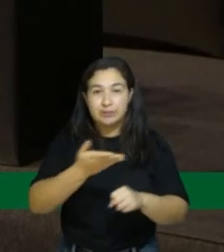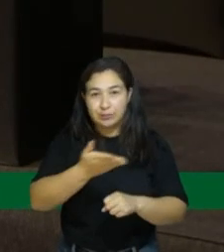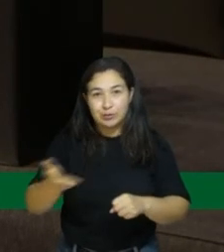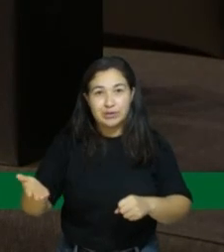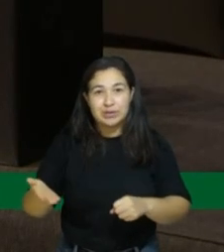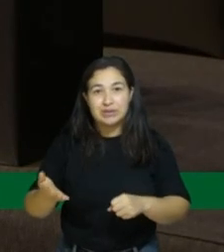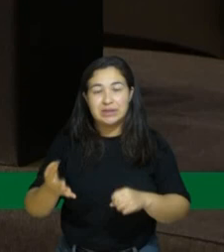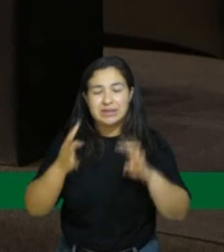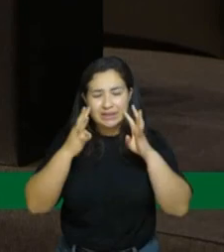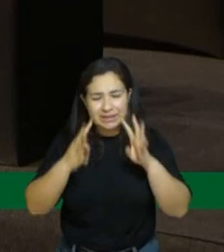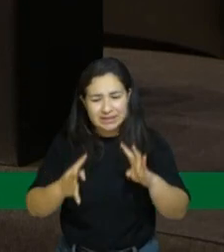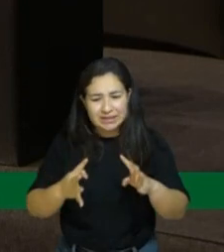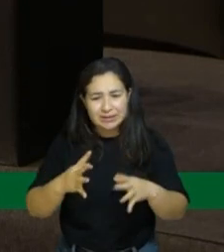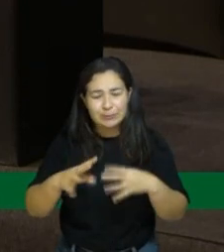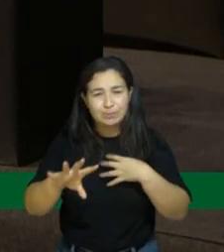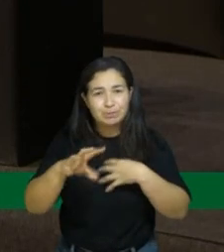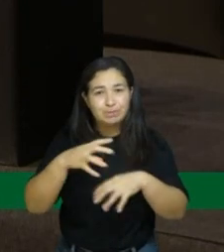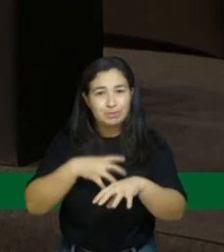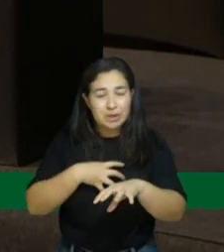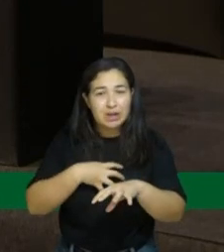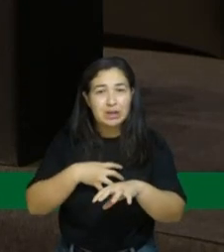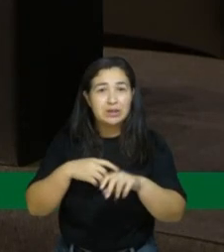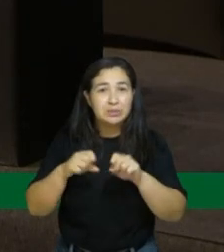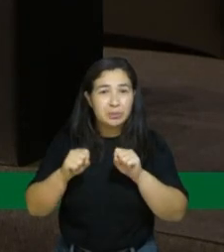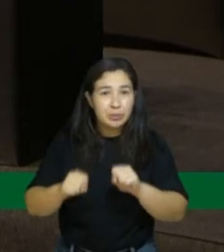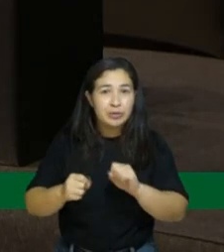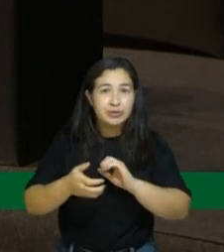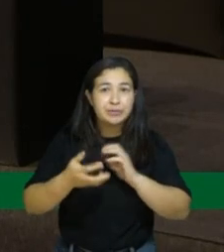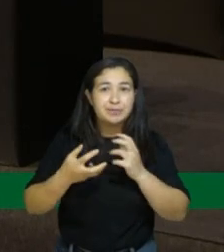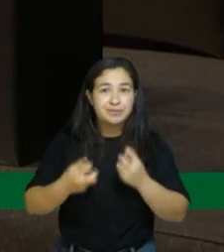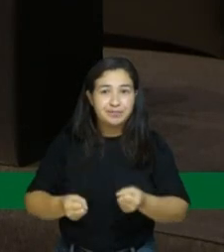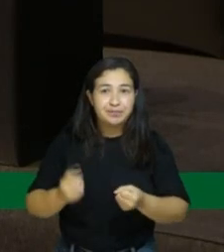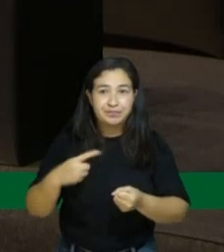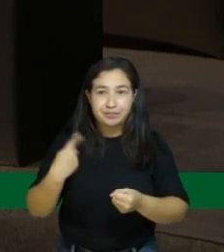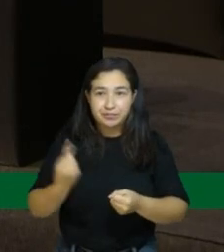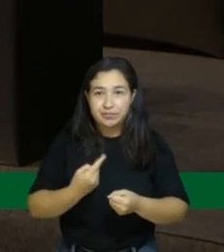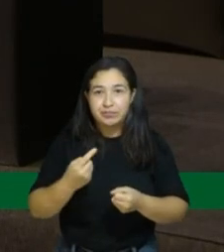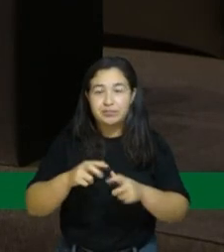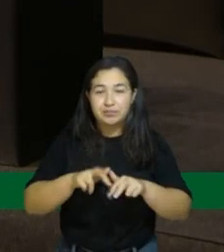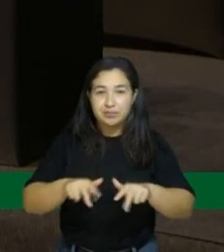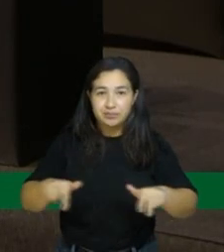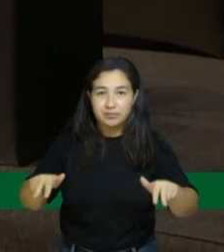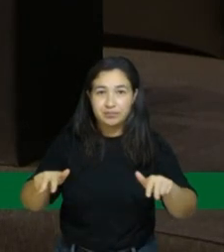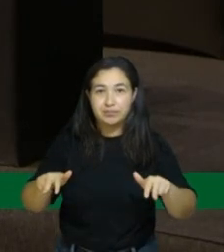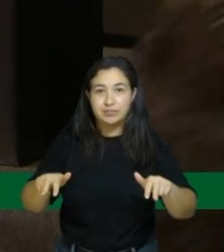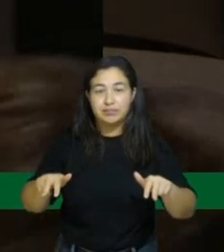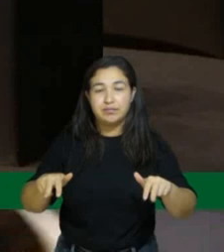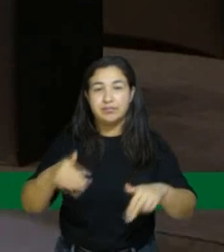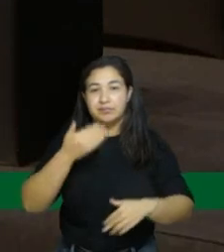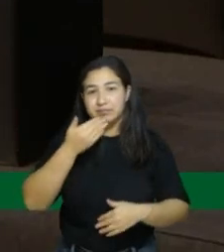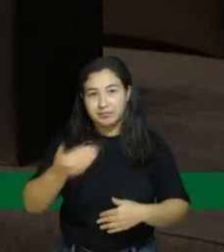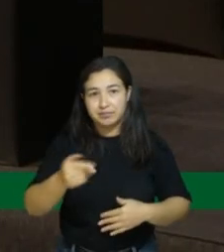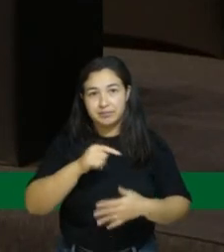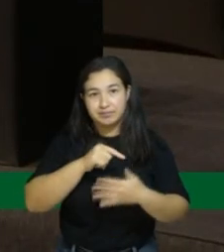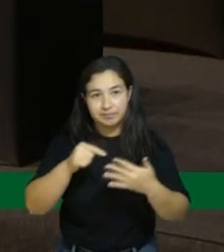vocês e que vocês abracem a nossa causa nesse momento que está bastante eh